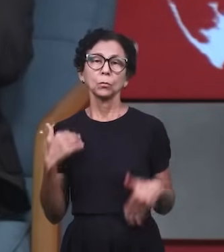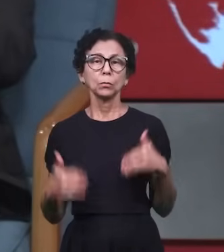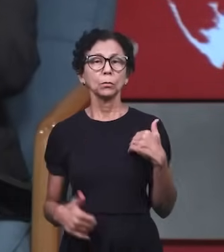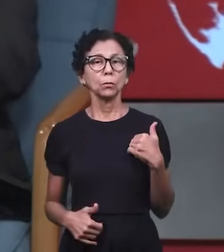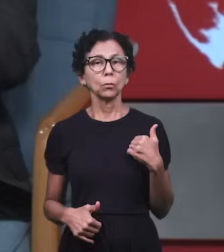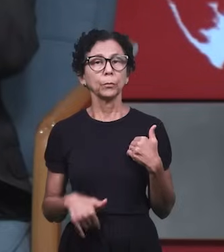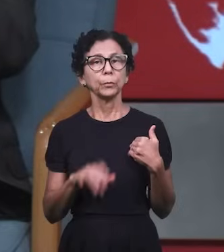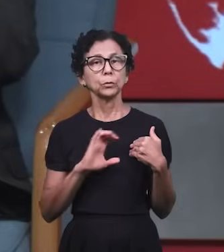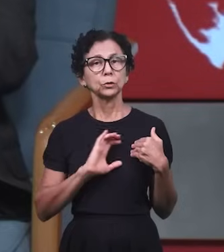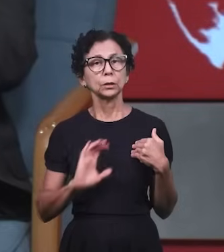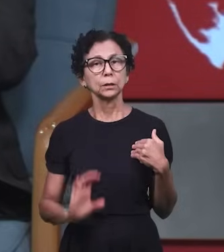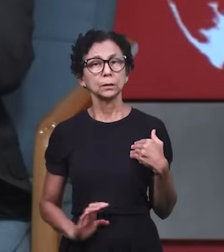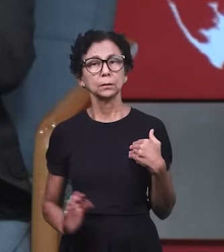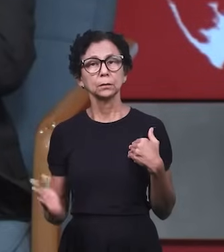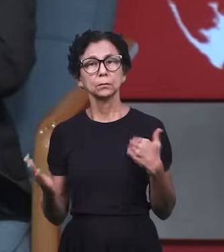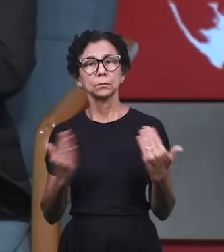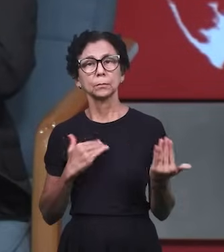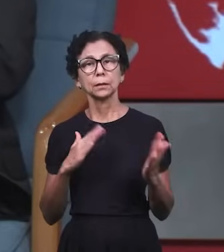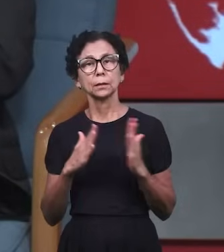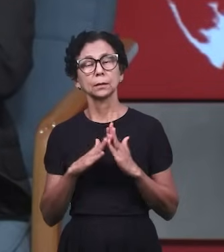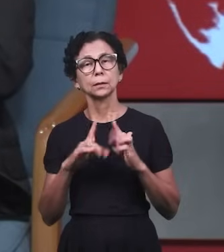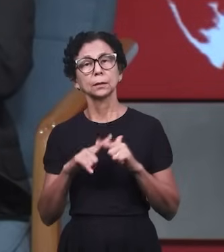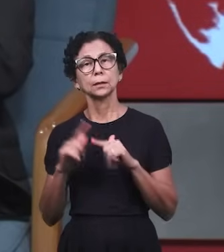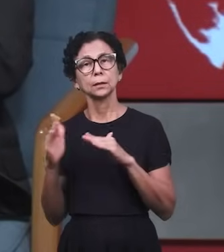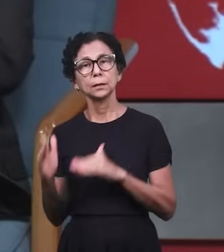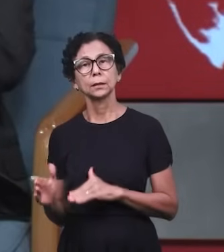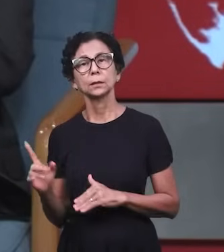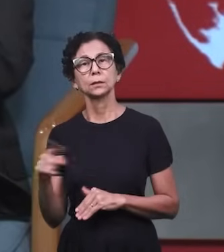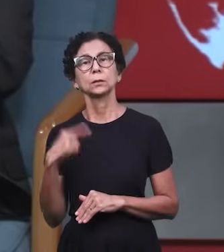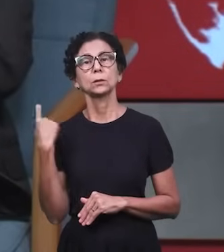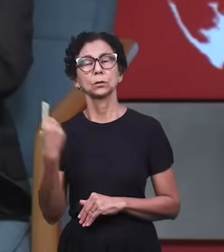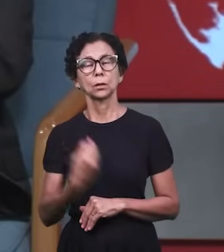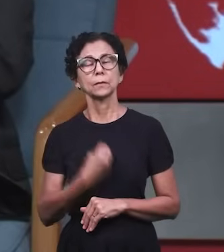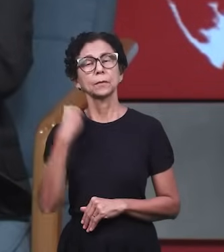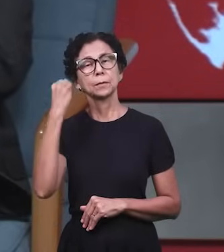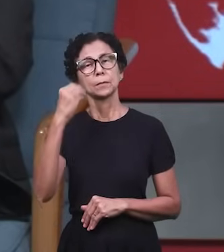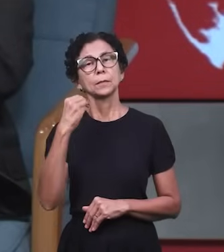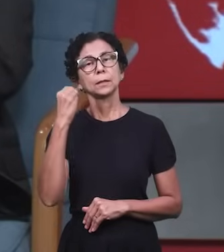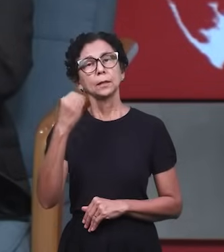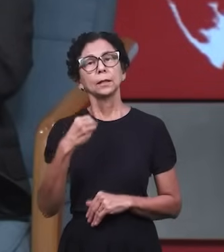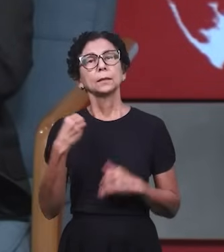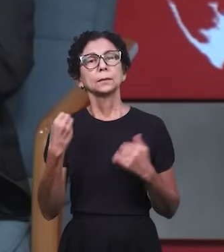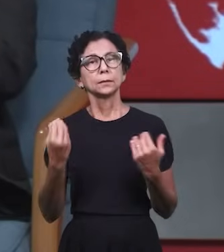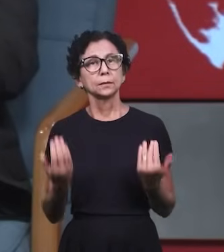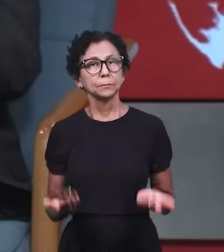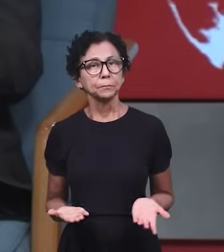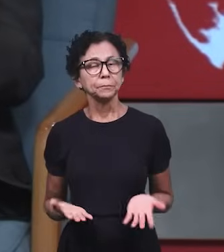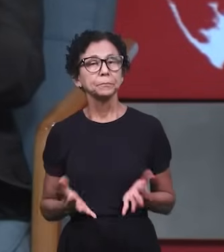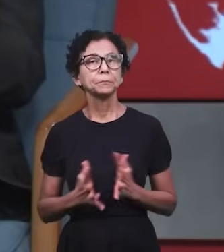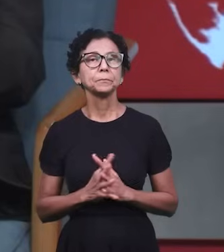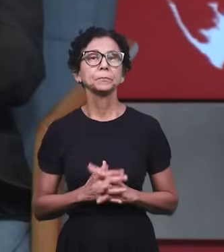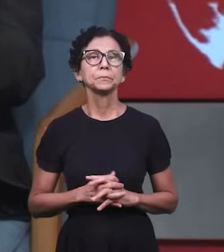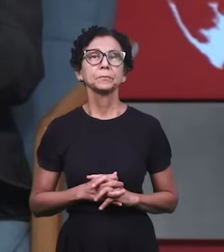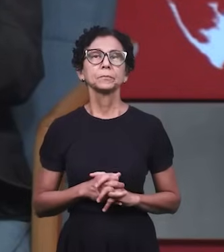corpo. Nós vivemos essa experiência hoje com relação à vida da igreja. Isso é